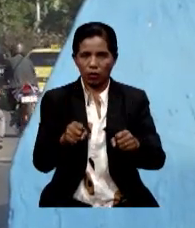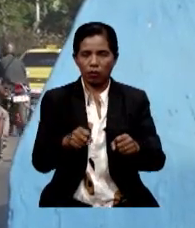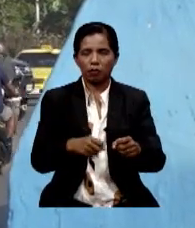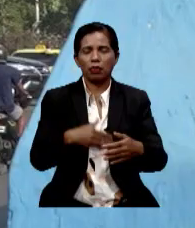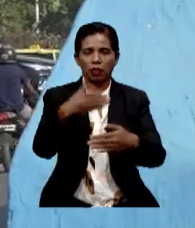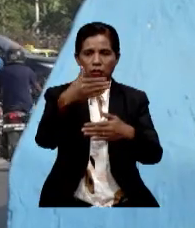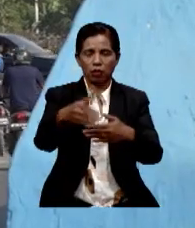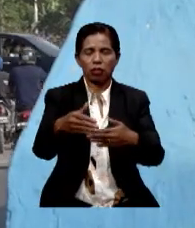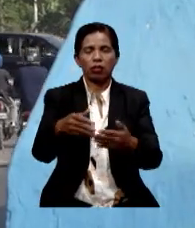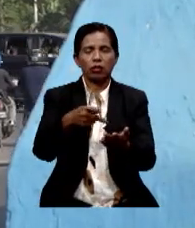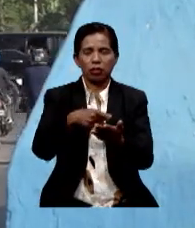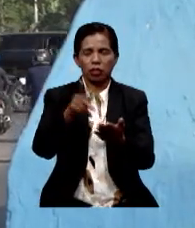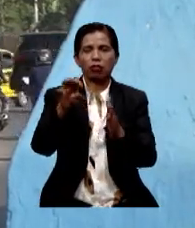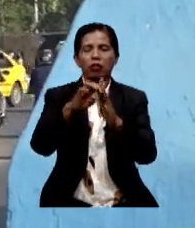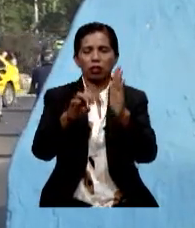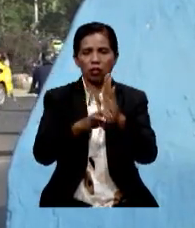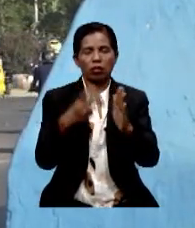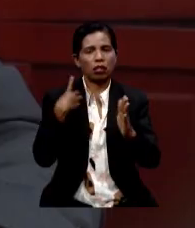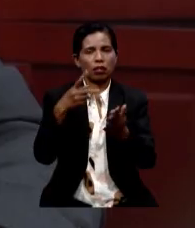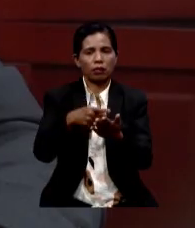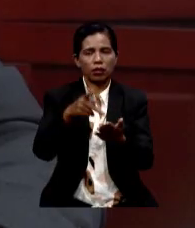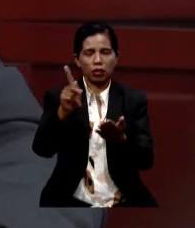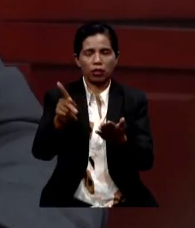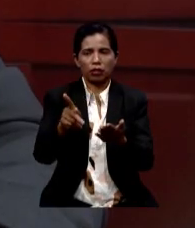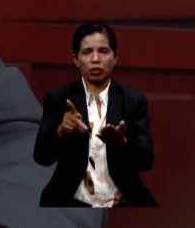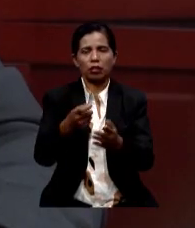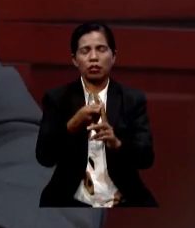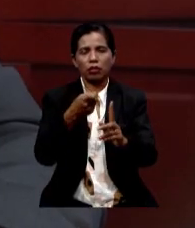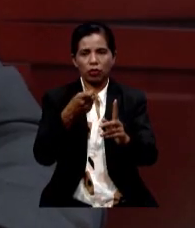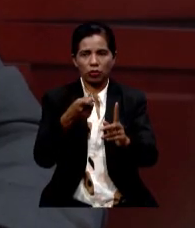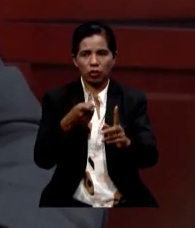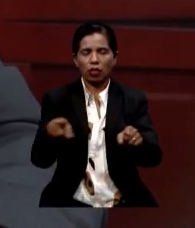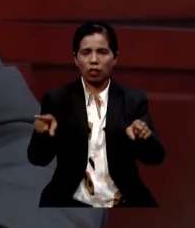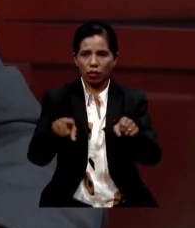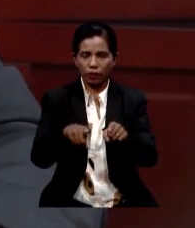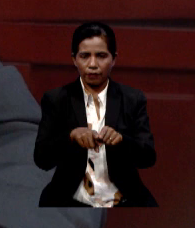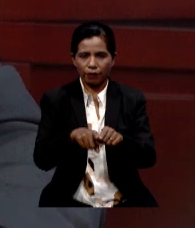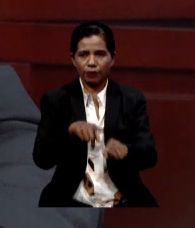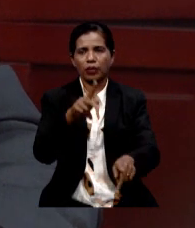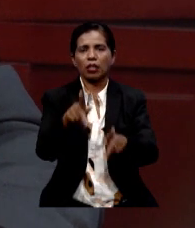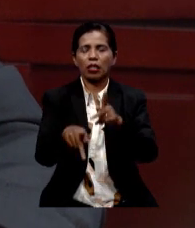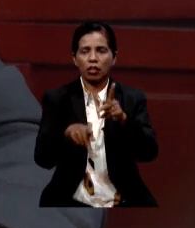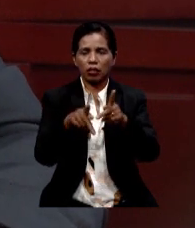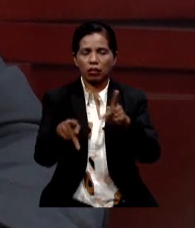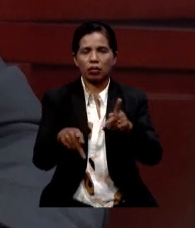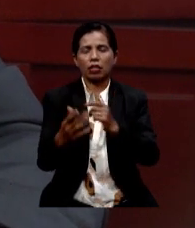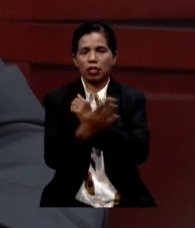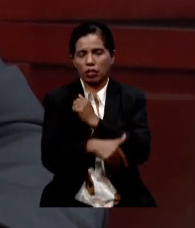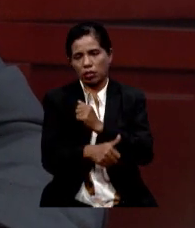hatama setes bestado ami hatama hosi arrendatario sira neve hanesa ema estrangeiro